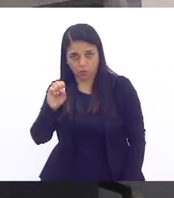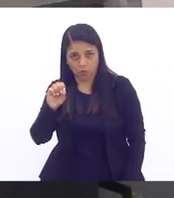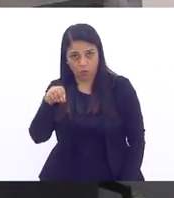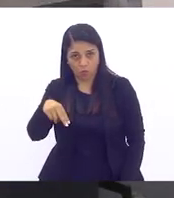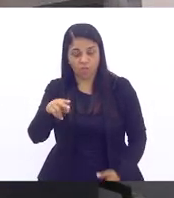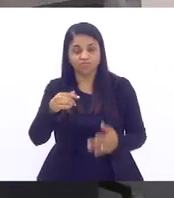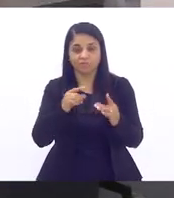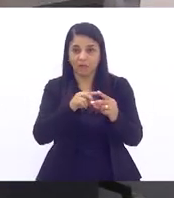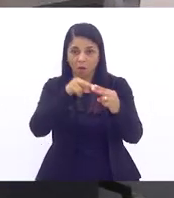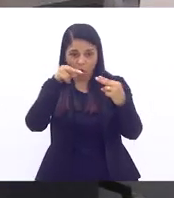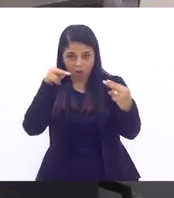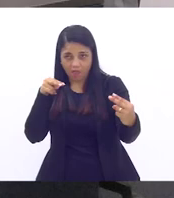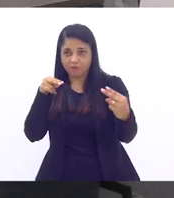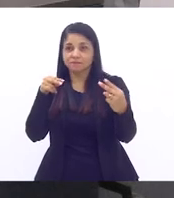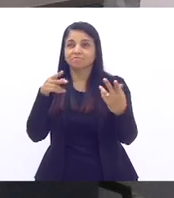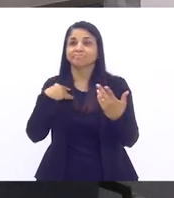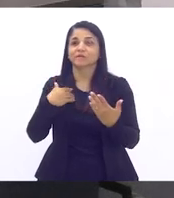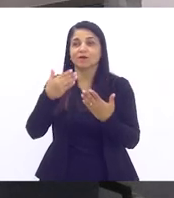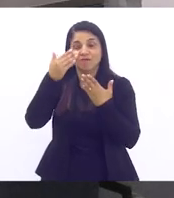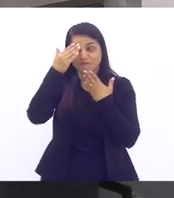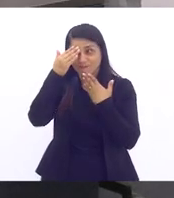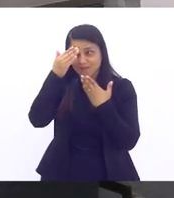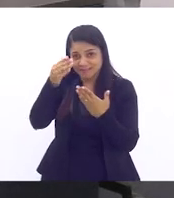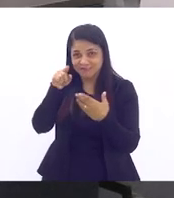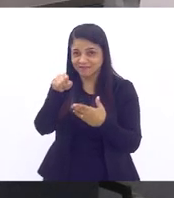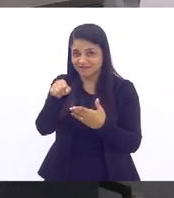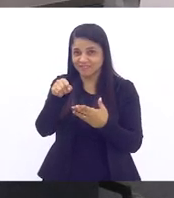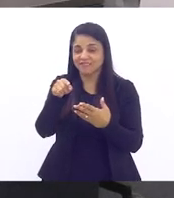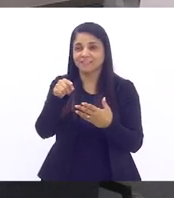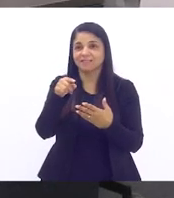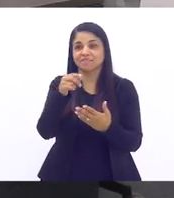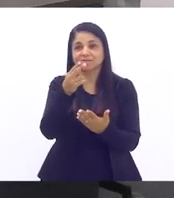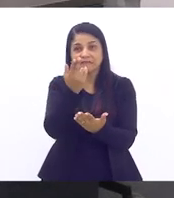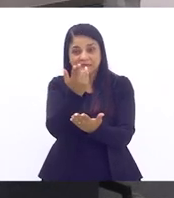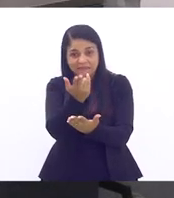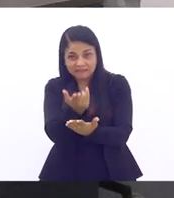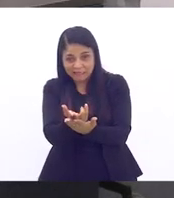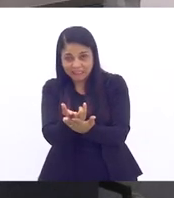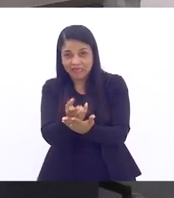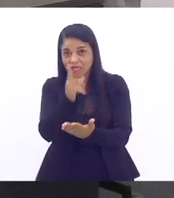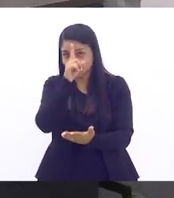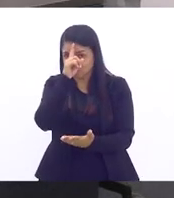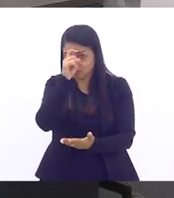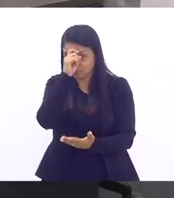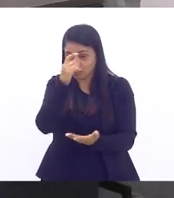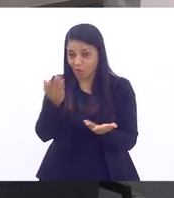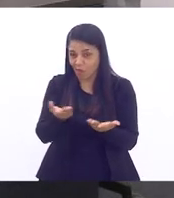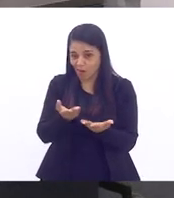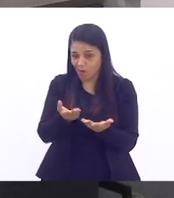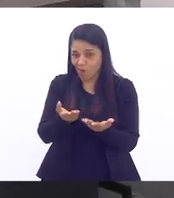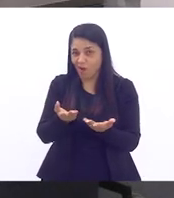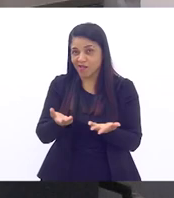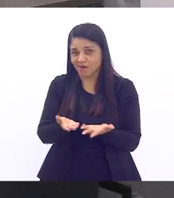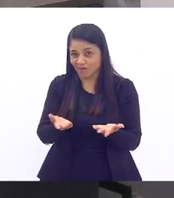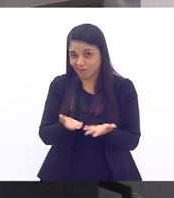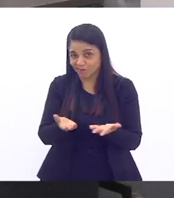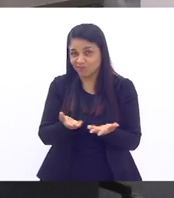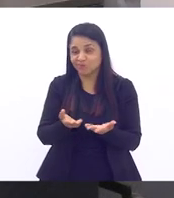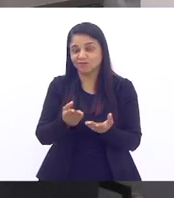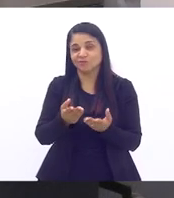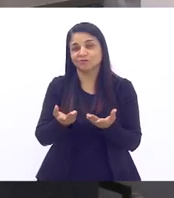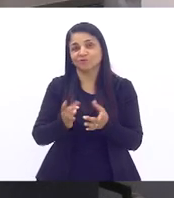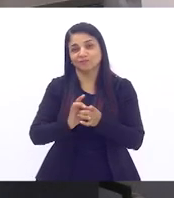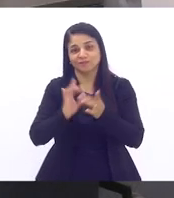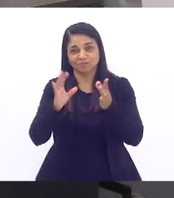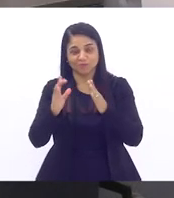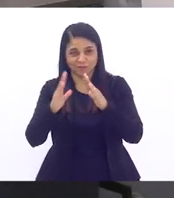irmão sei que você tava Já anotei aqui para todo mundo que você tava internado até algumas horas atrás teve alta e relatei também o seu